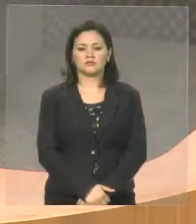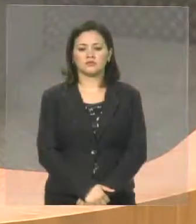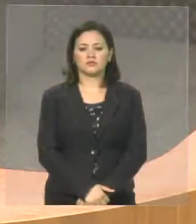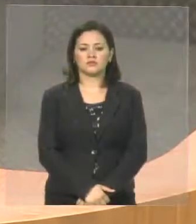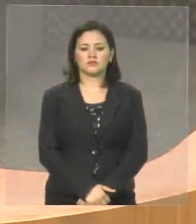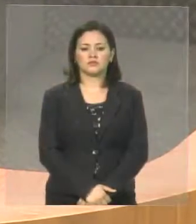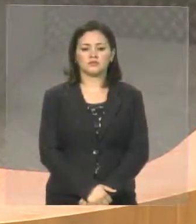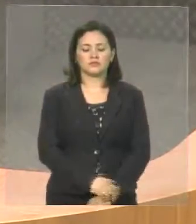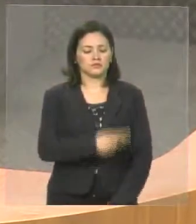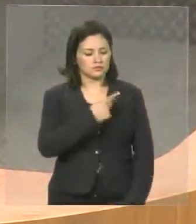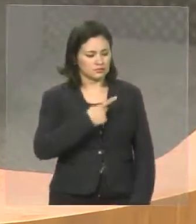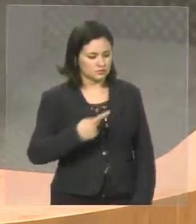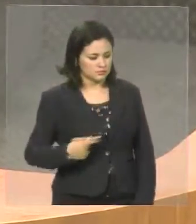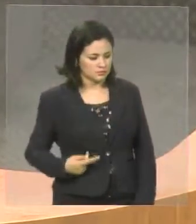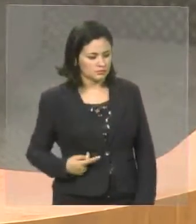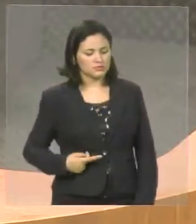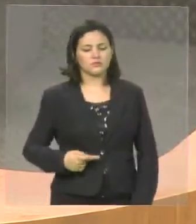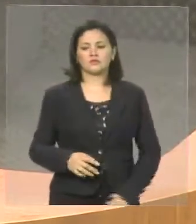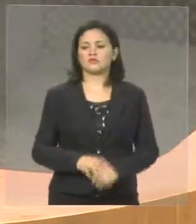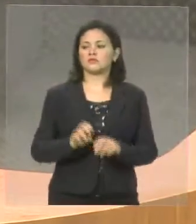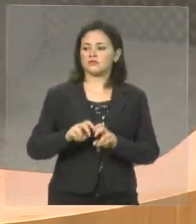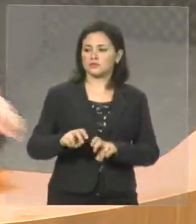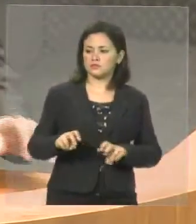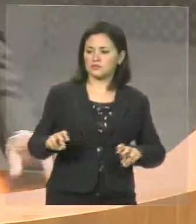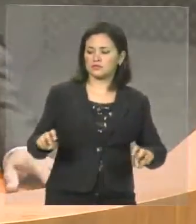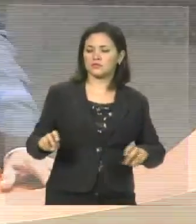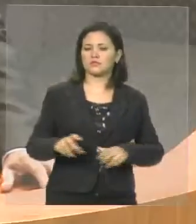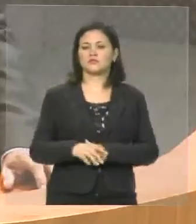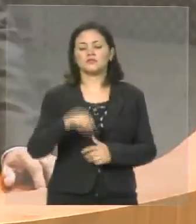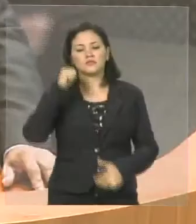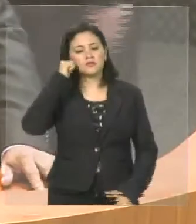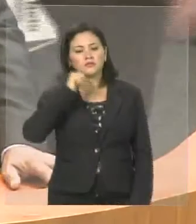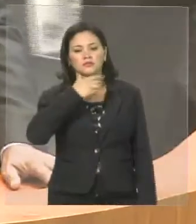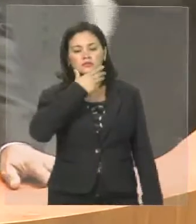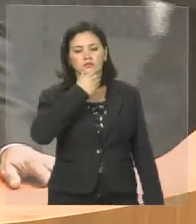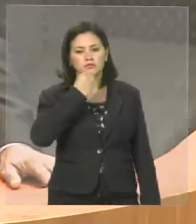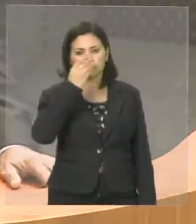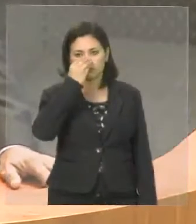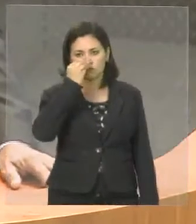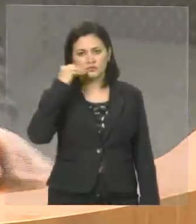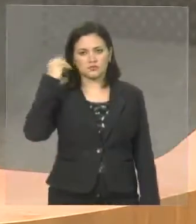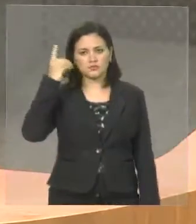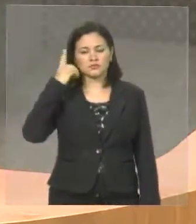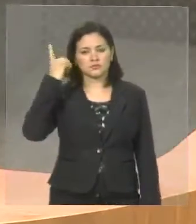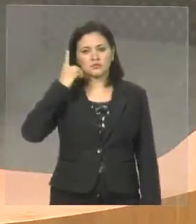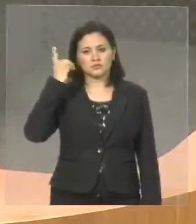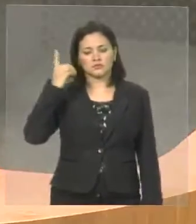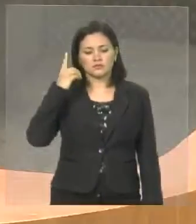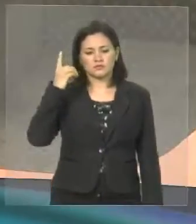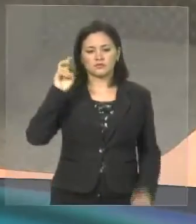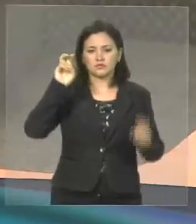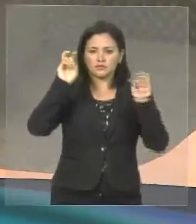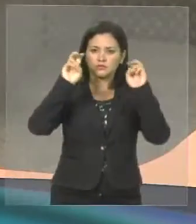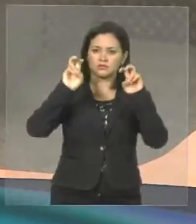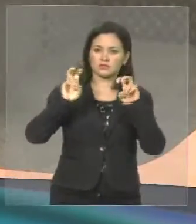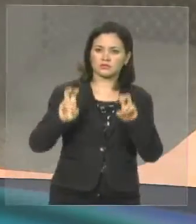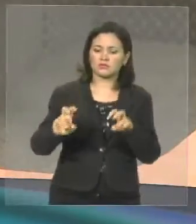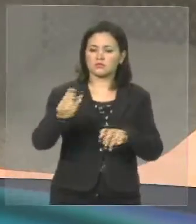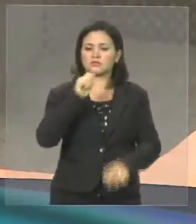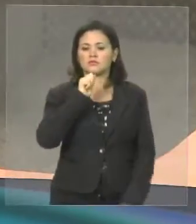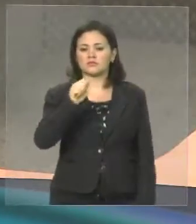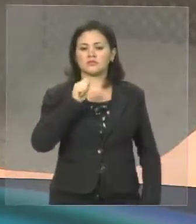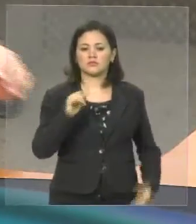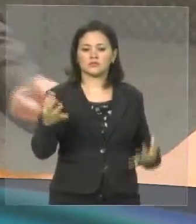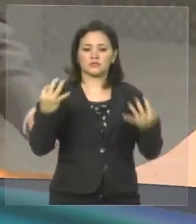Senhor presidente e demais membros da mesa, senhoras e senhores deputados, galeria, imprensa que acompanha os